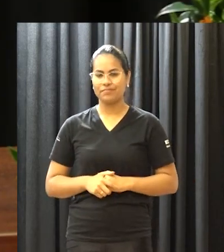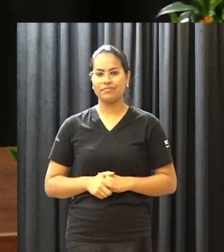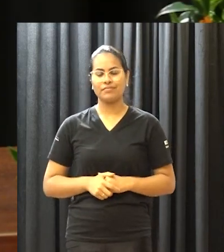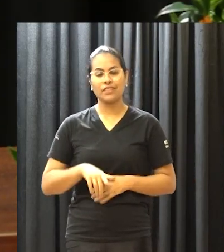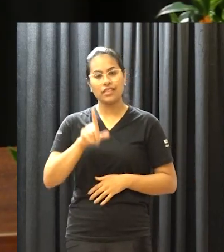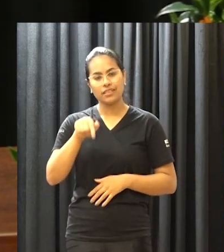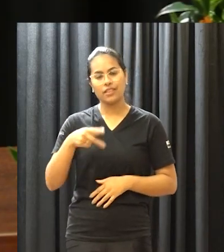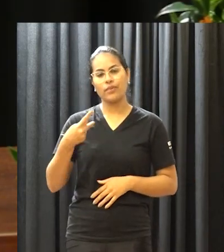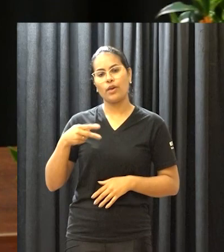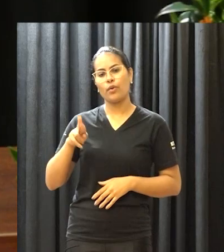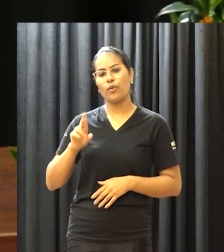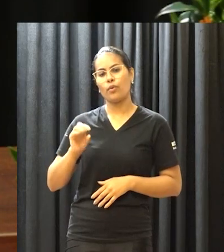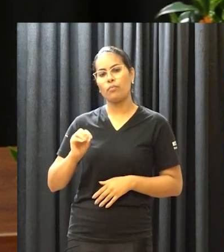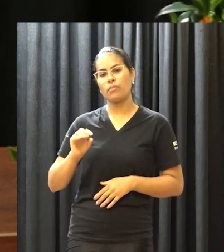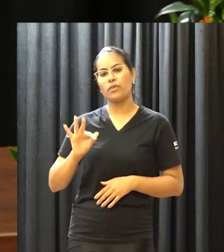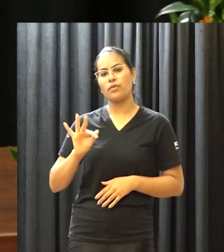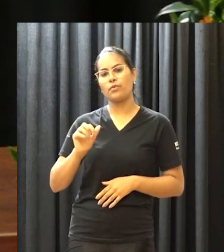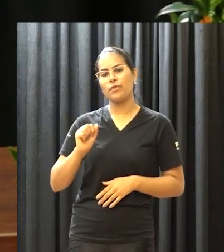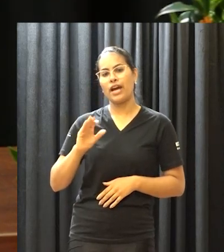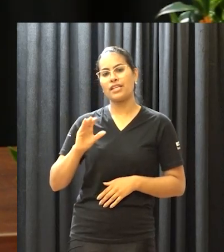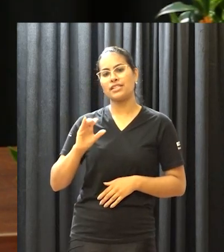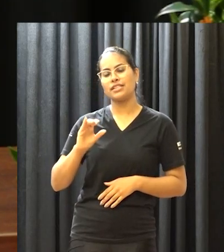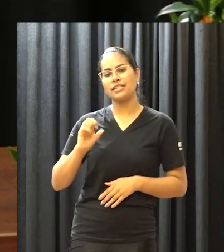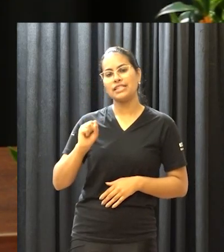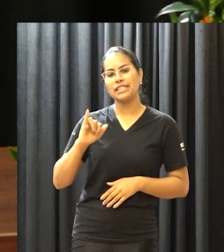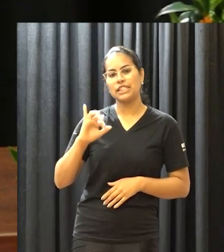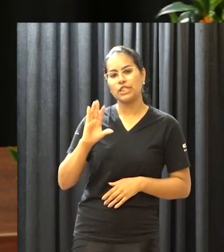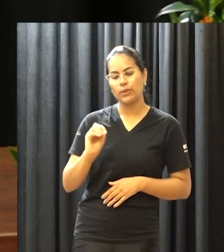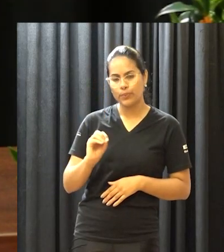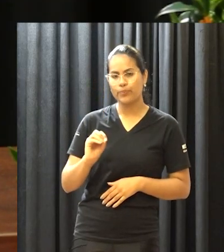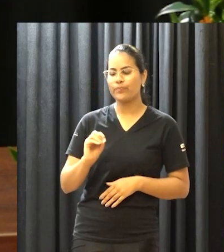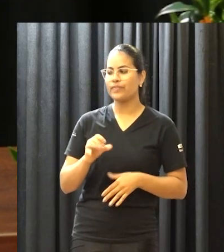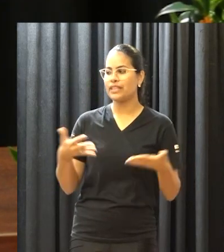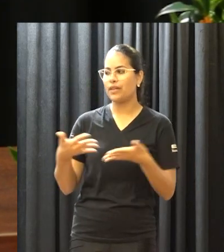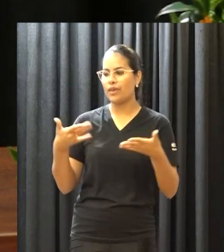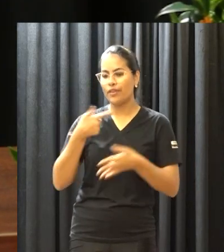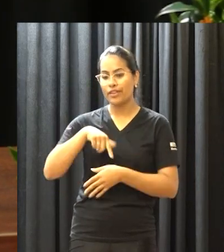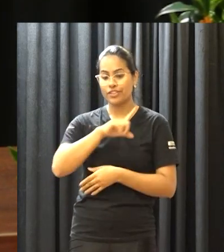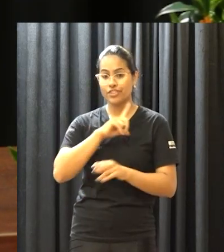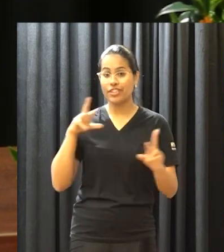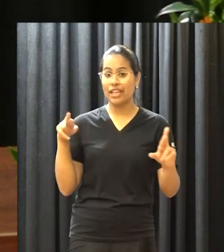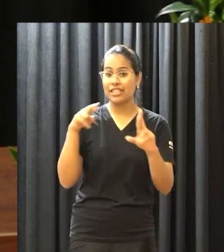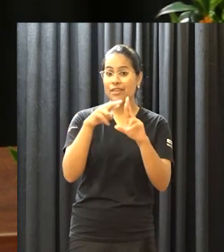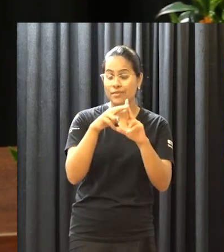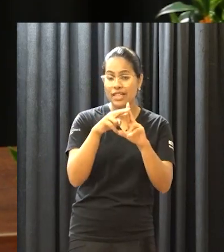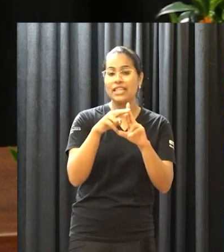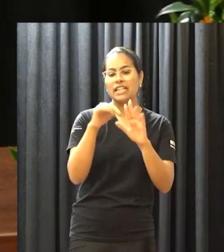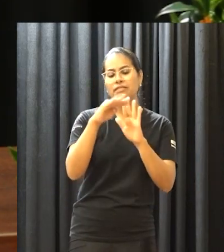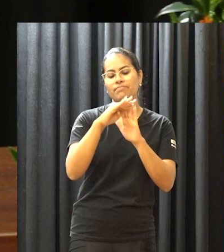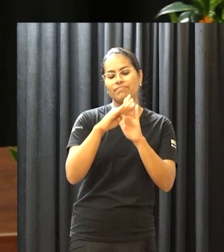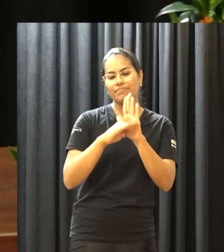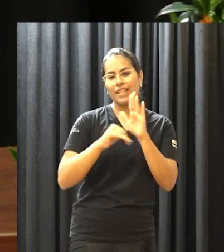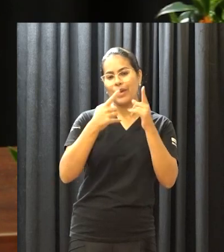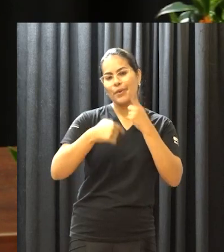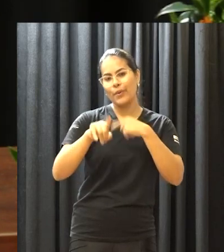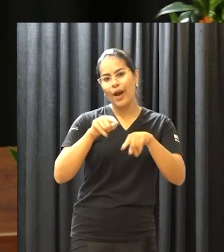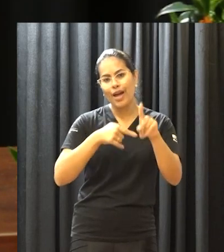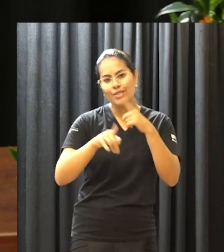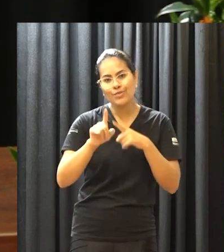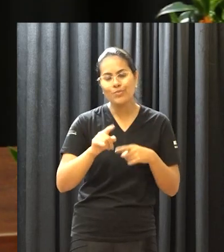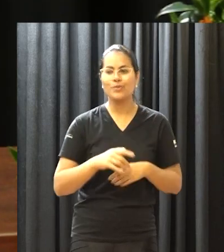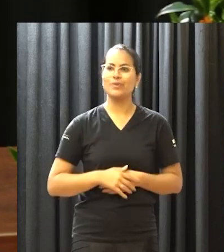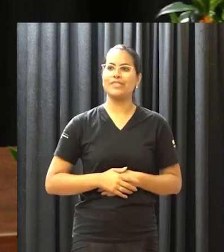E a gente bota as referências para escutar as músicas que estão aí, que a gente citou, para ler o trabalho da Anaí sobre o termo